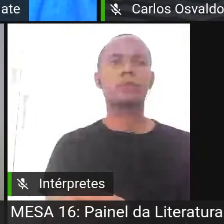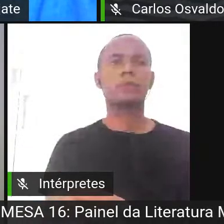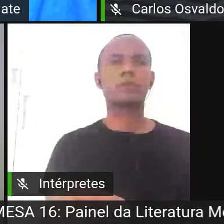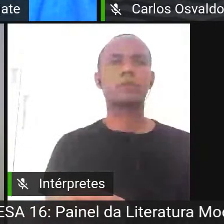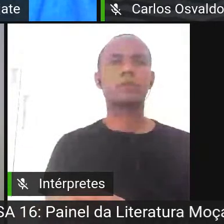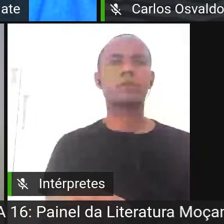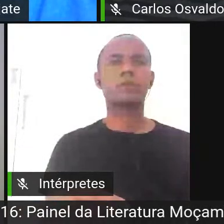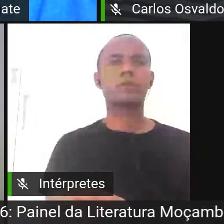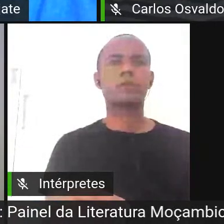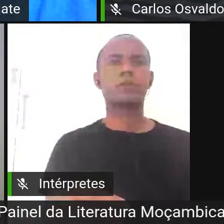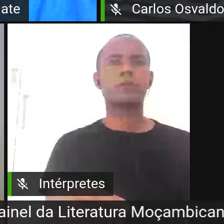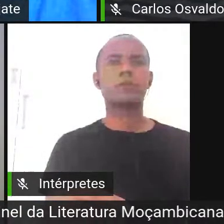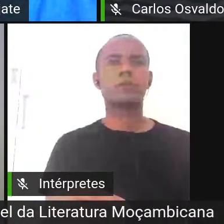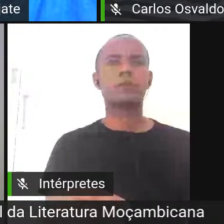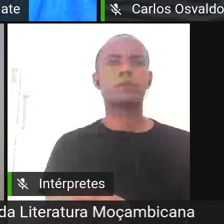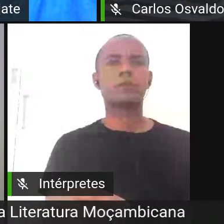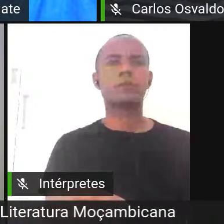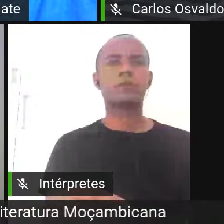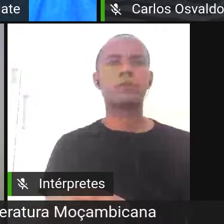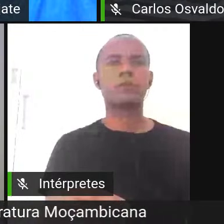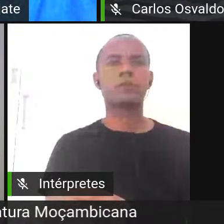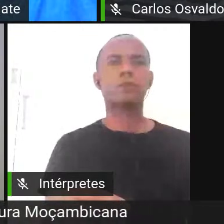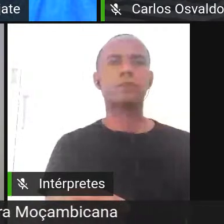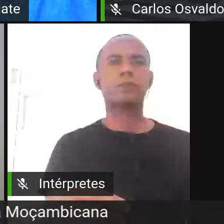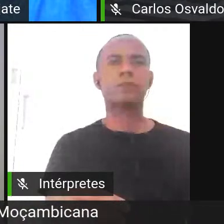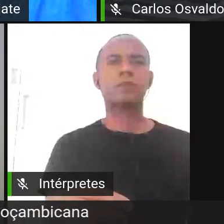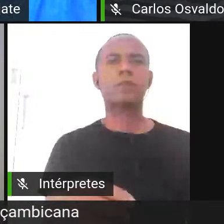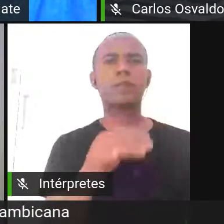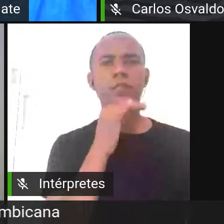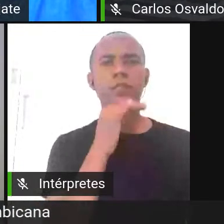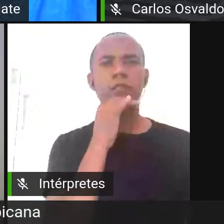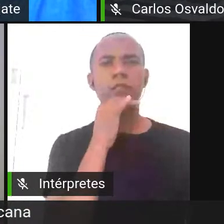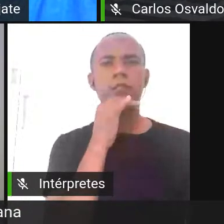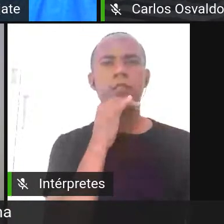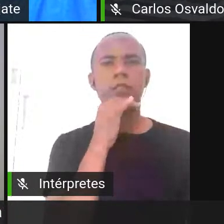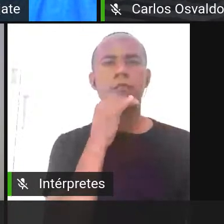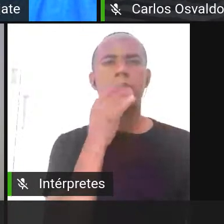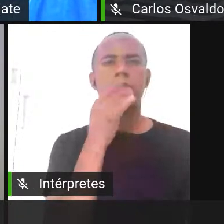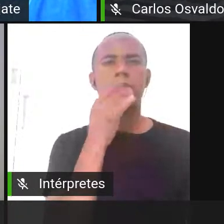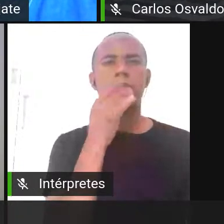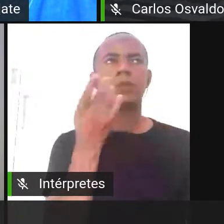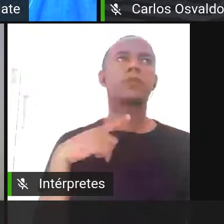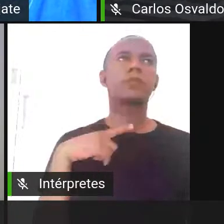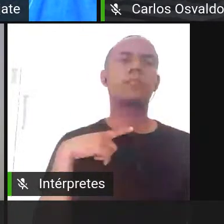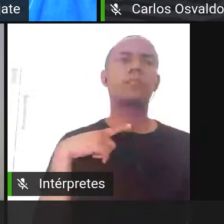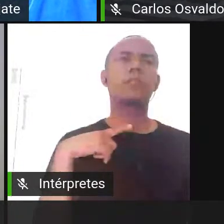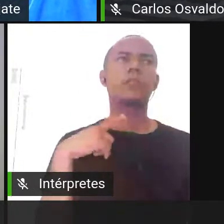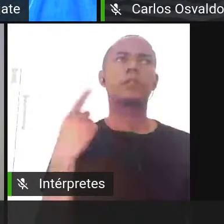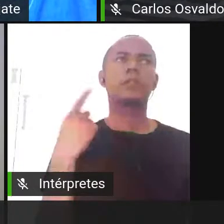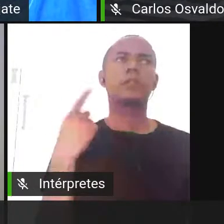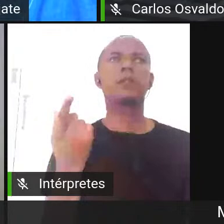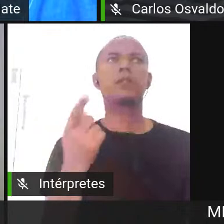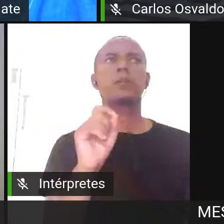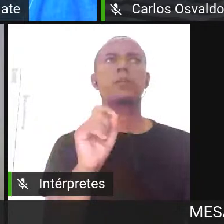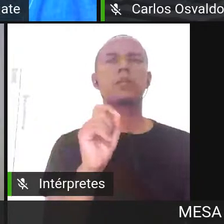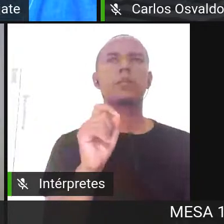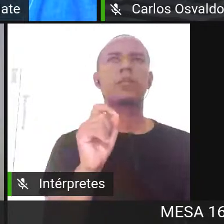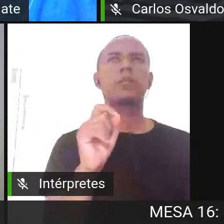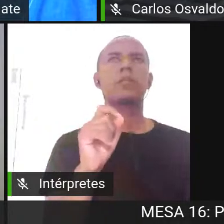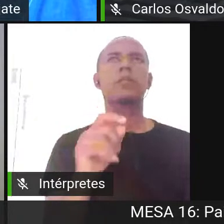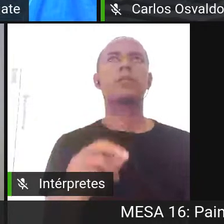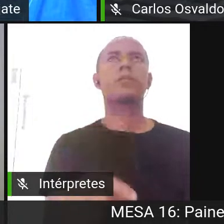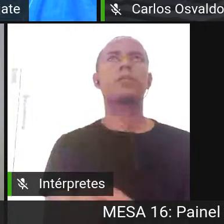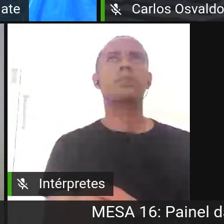forma de rompimento, como, por exemplo, o próprio Brasil refletiu isso